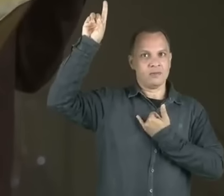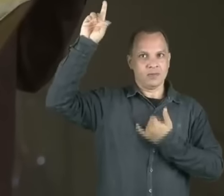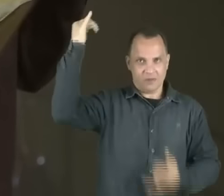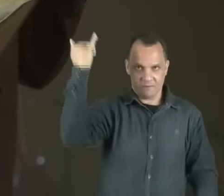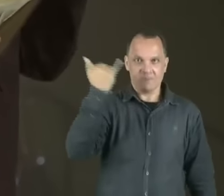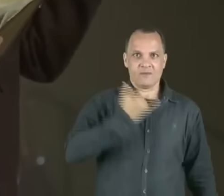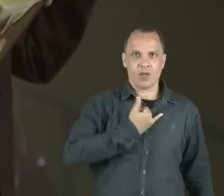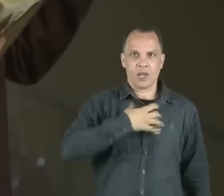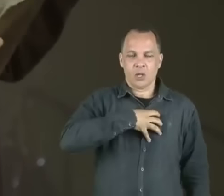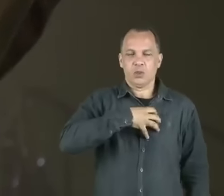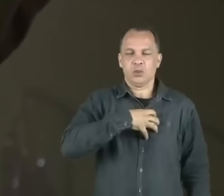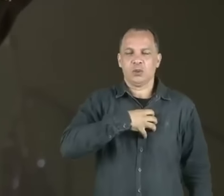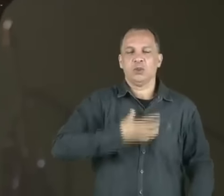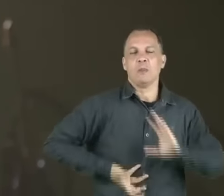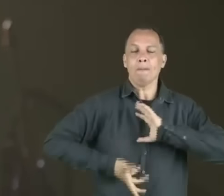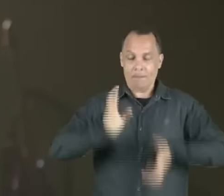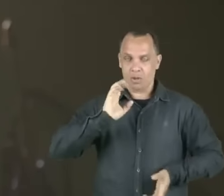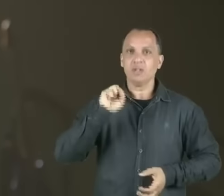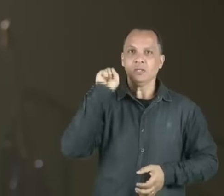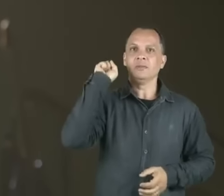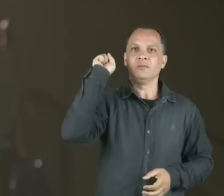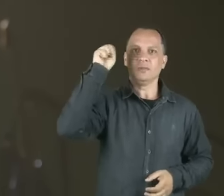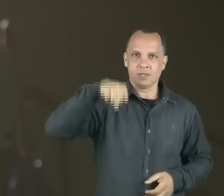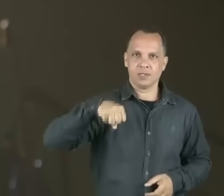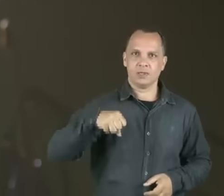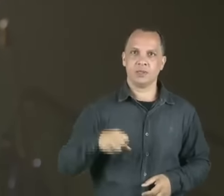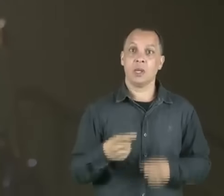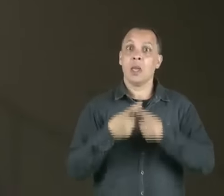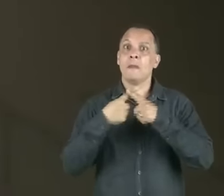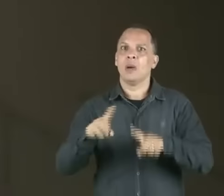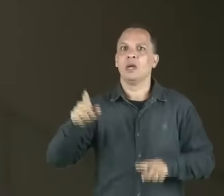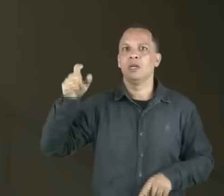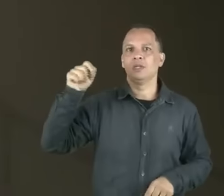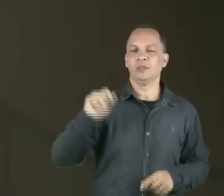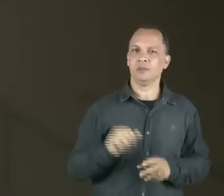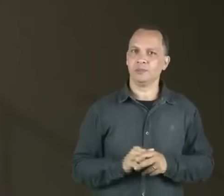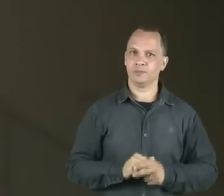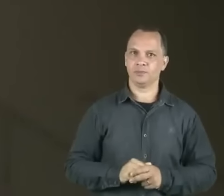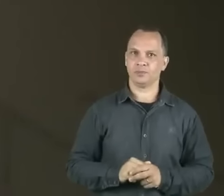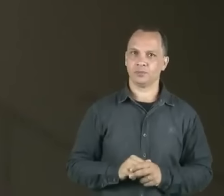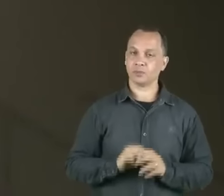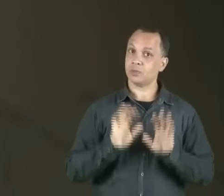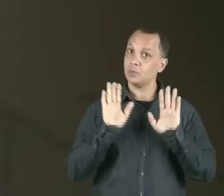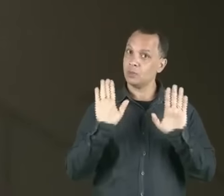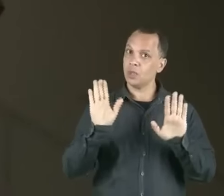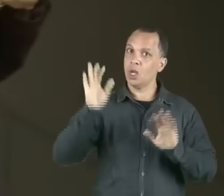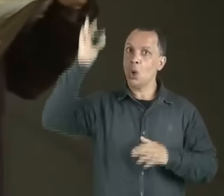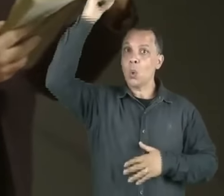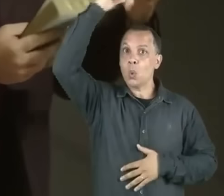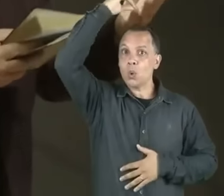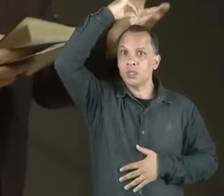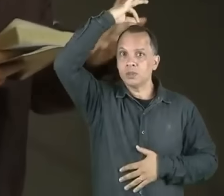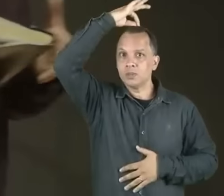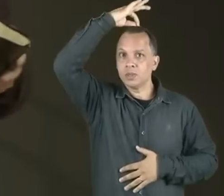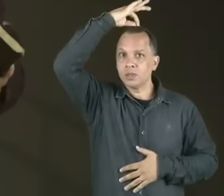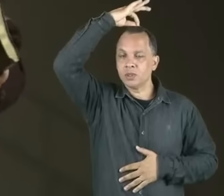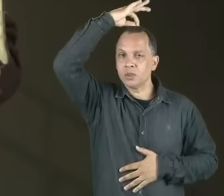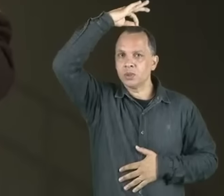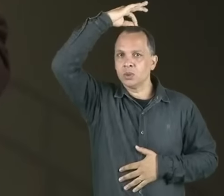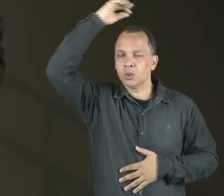nossos mas não tiveram origem em nós e o Espírito Santo falando em nós e nos guiando a